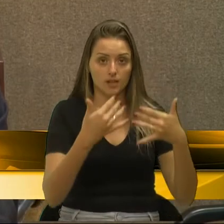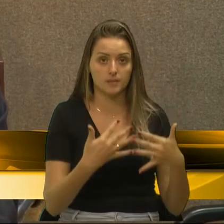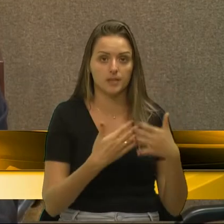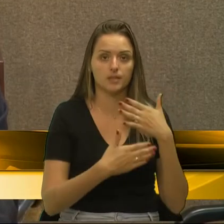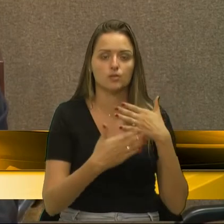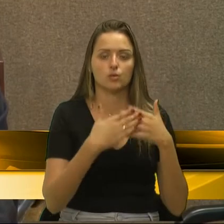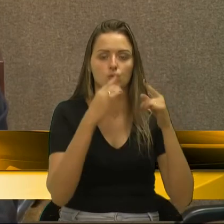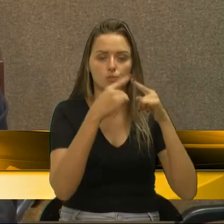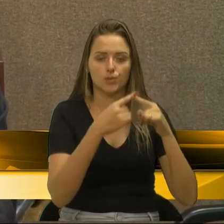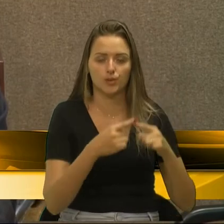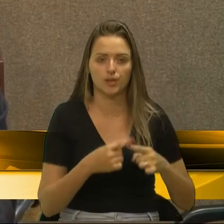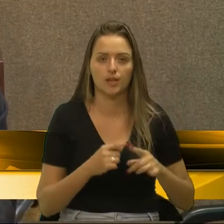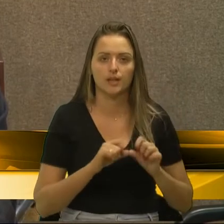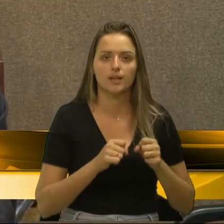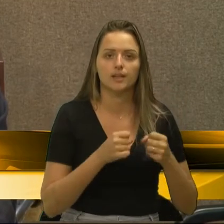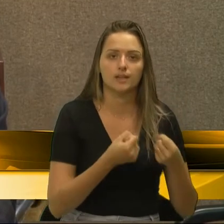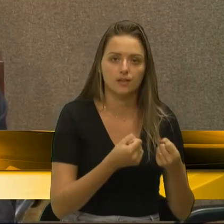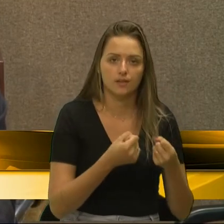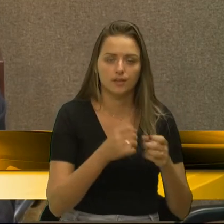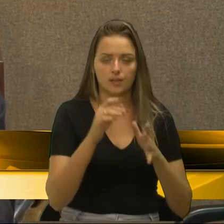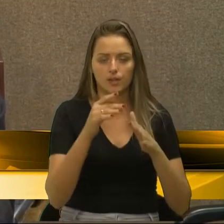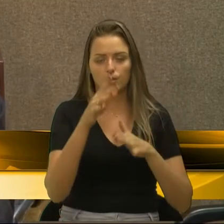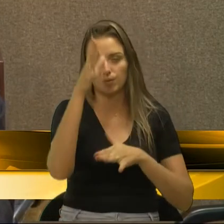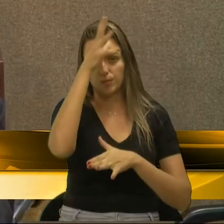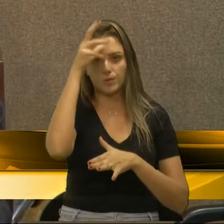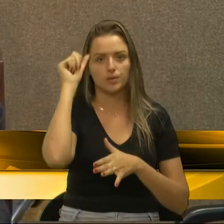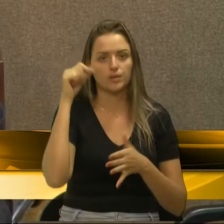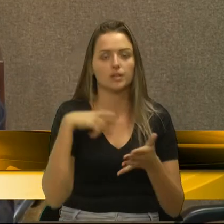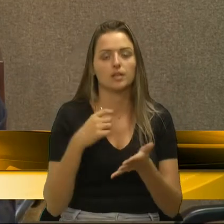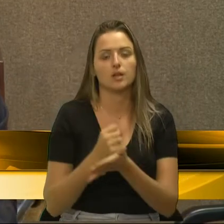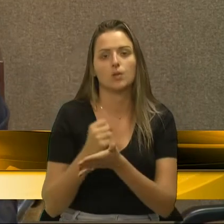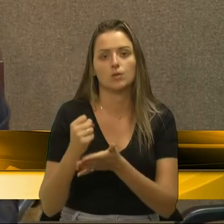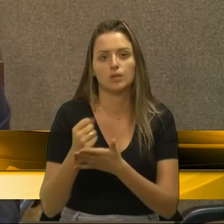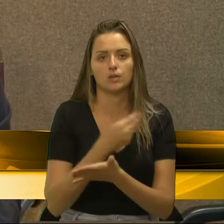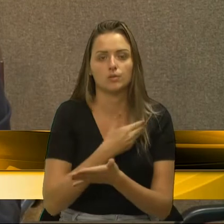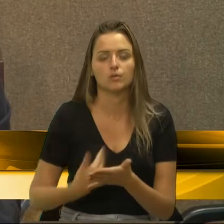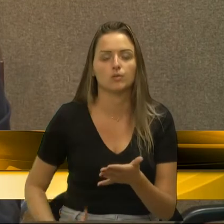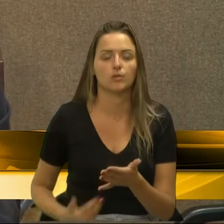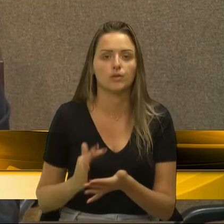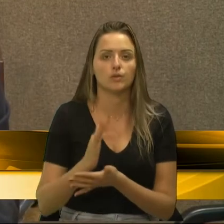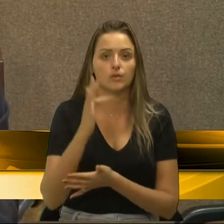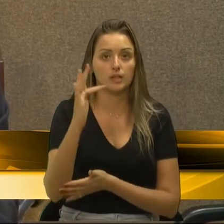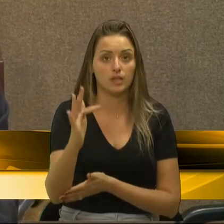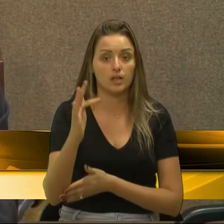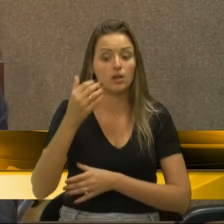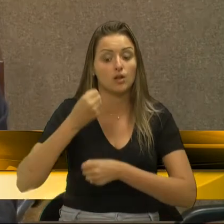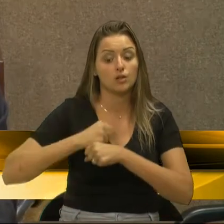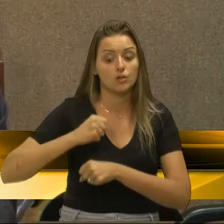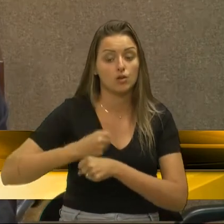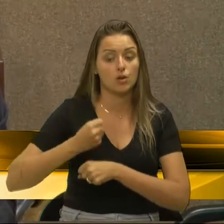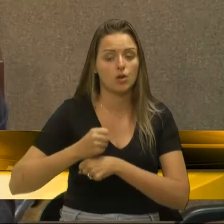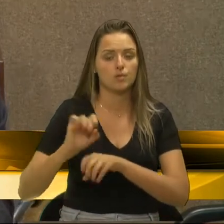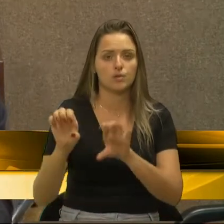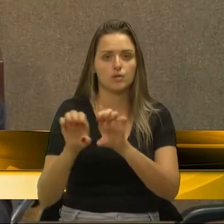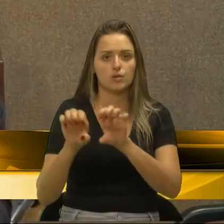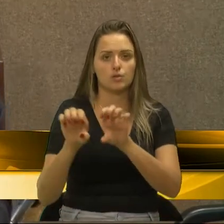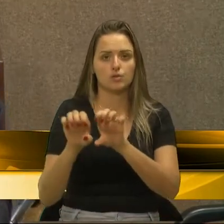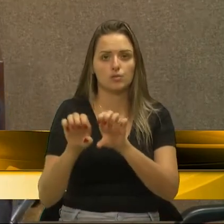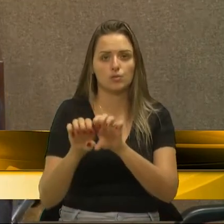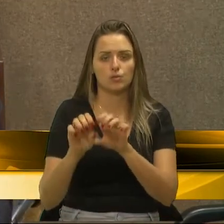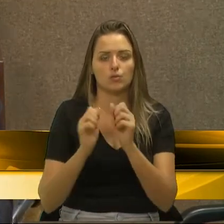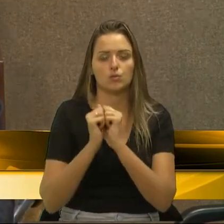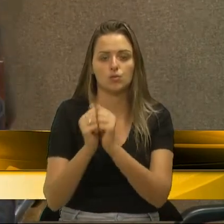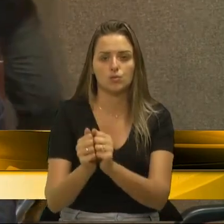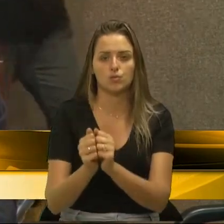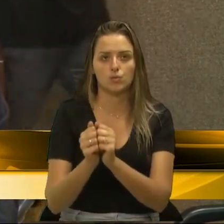motivos, defendeu o Poder Executivo que há contratos com o Governo Federal de obras de infraestrutura junto aos